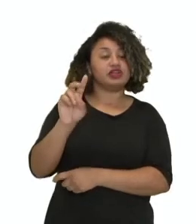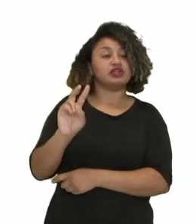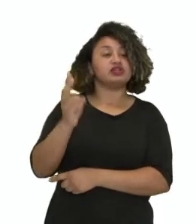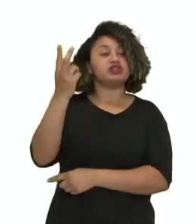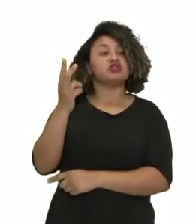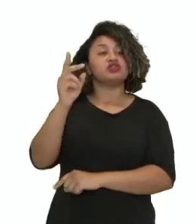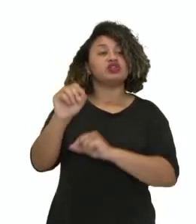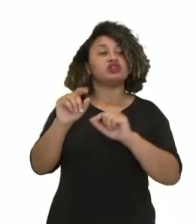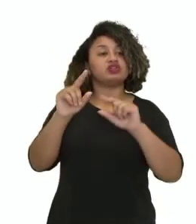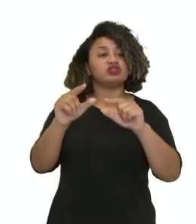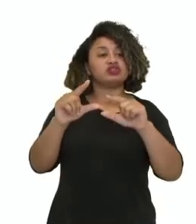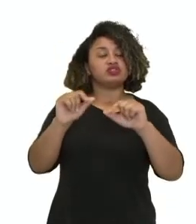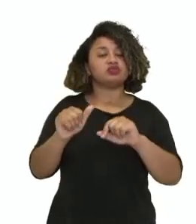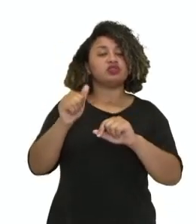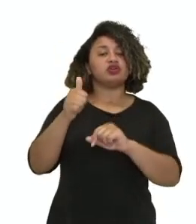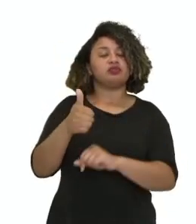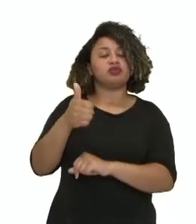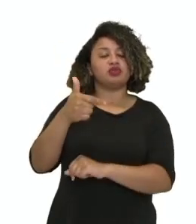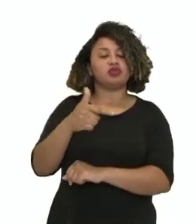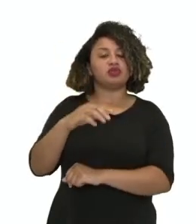valor diminui R$